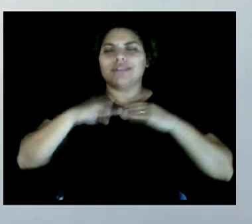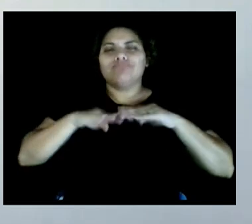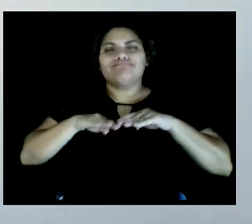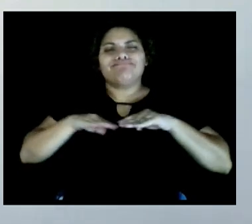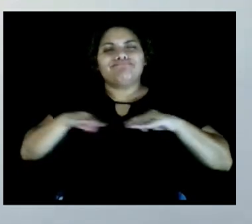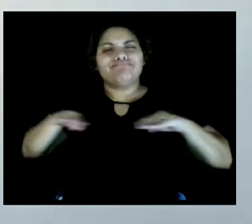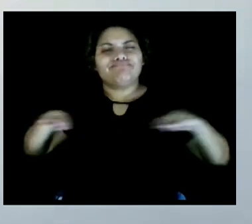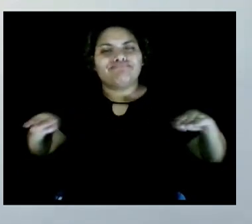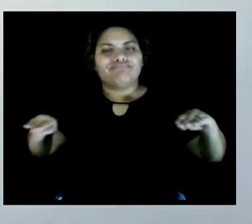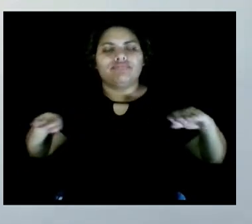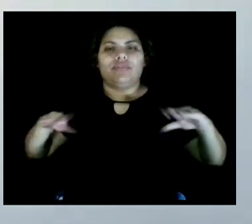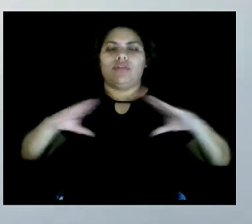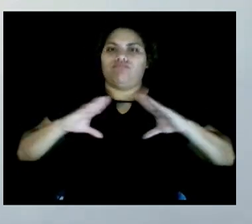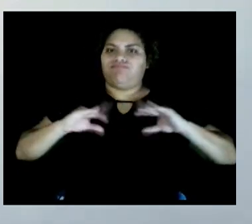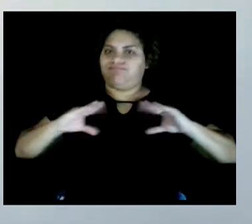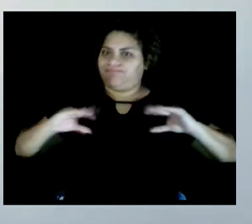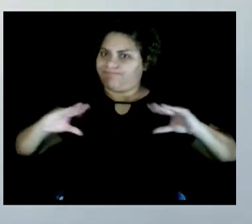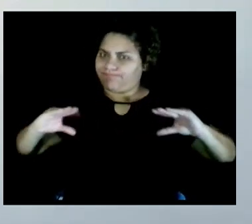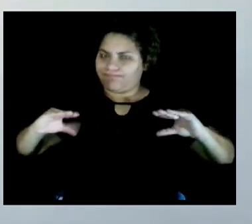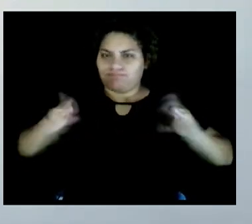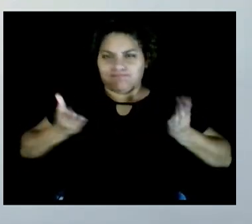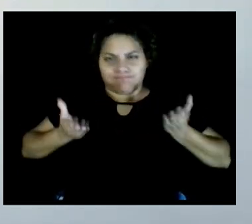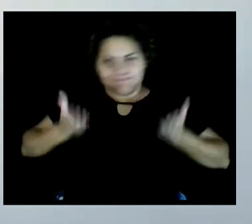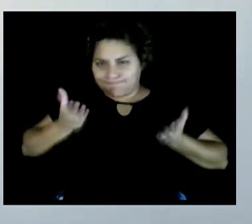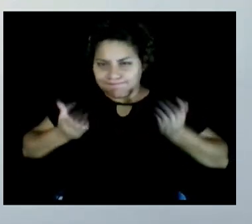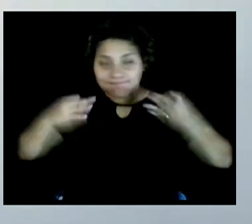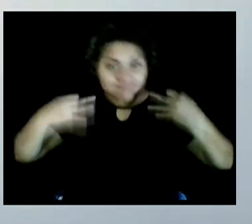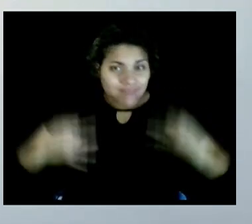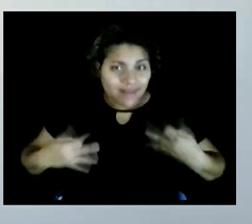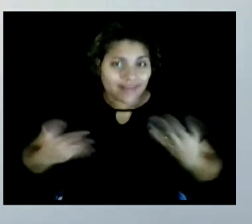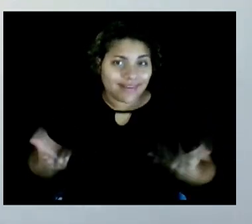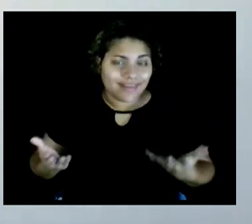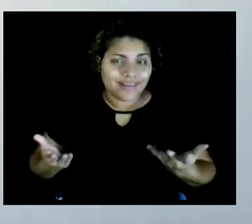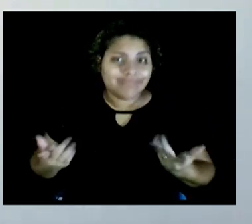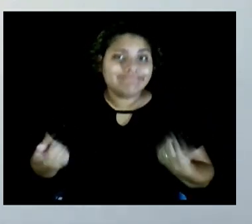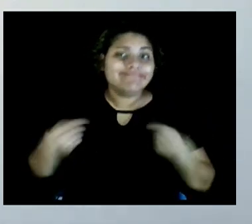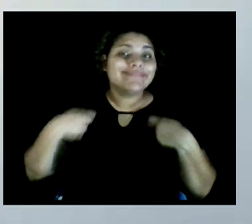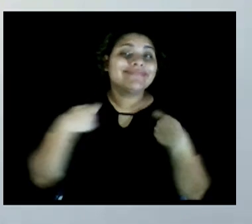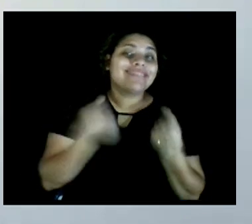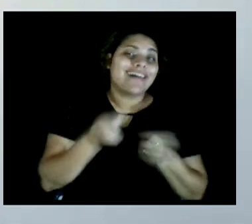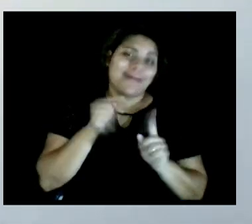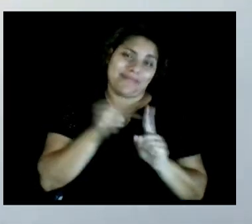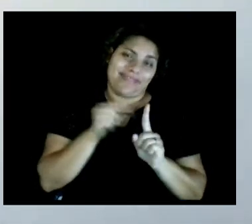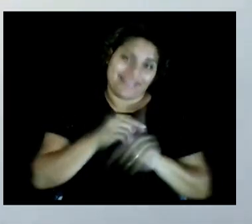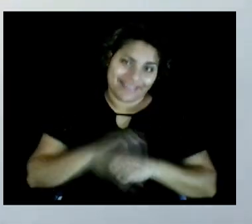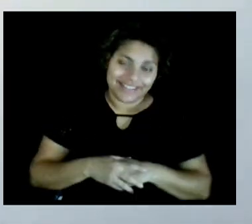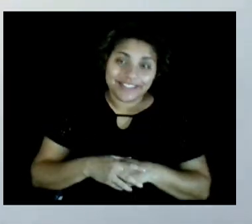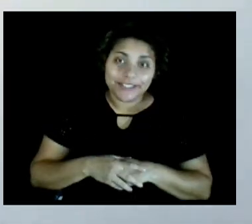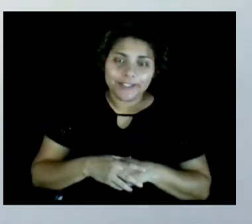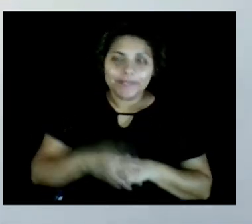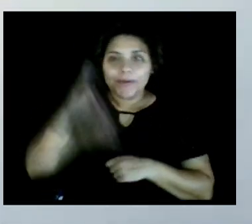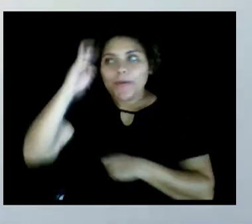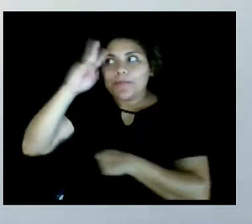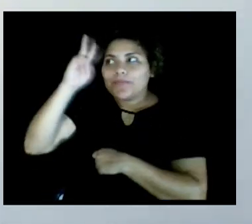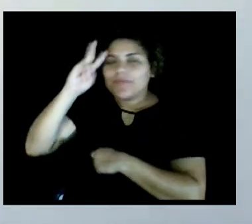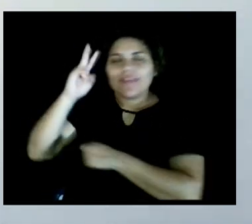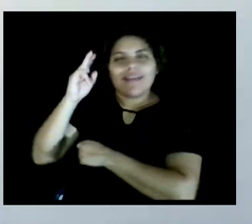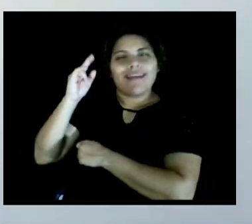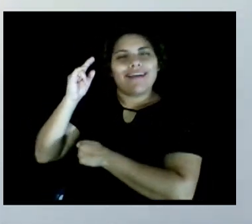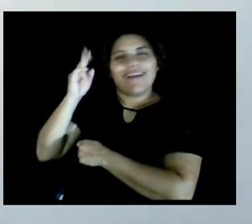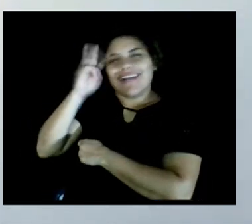conforto, traz algo para ele, né? E a nostalgia, ela traz muito esse lugar de